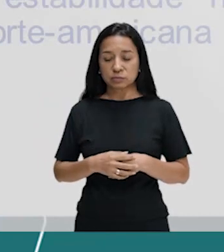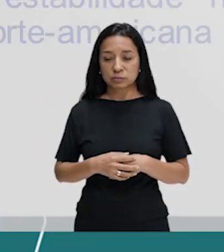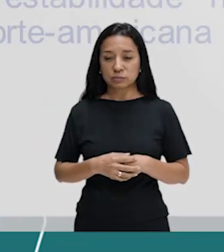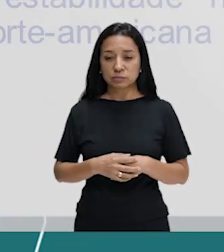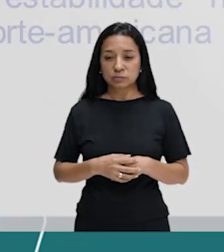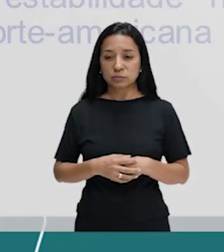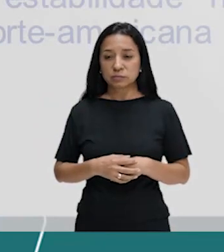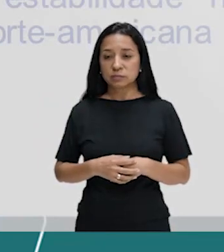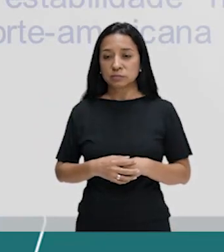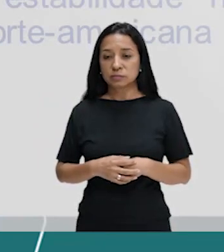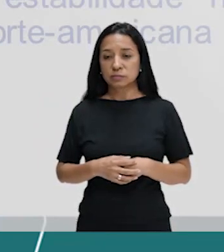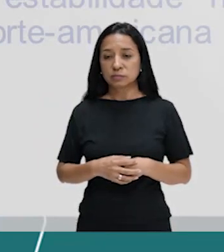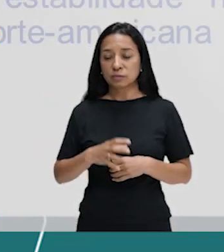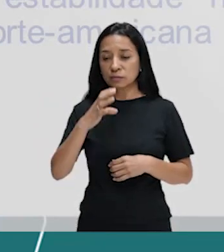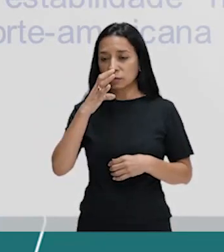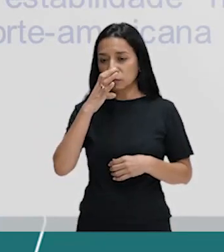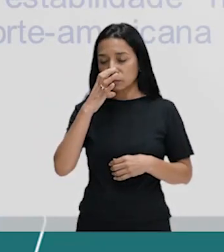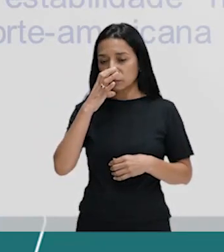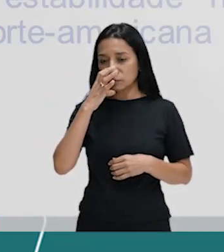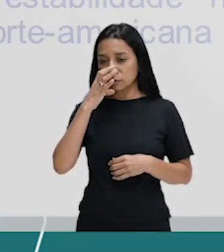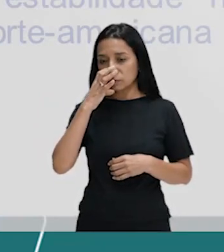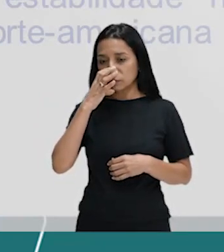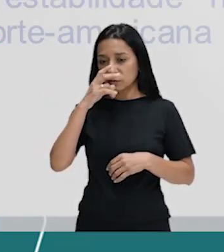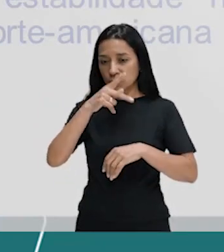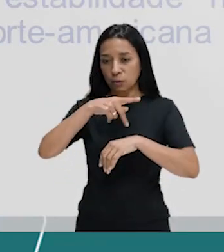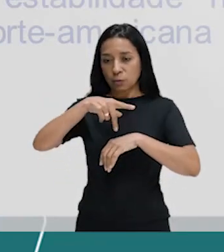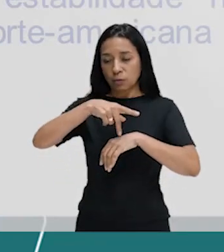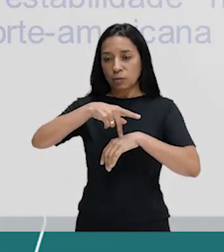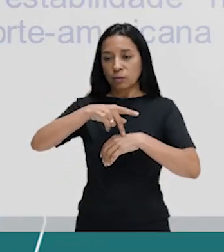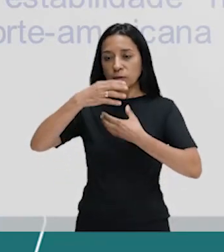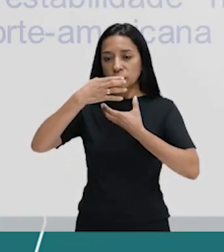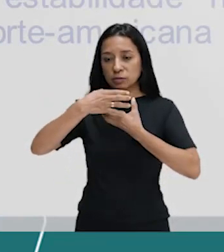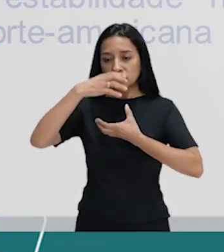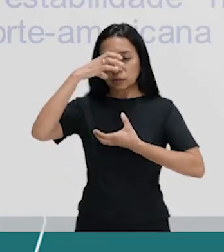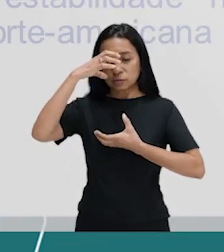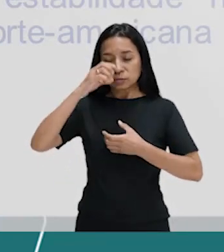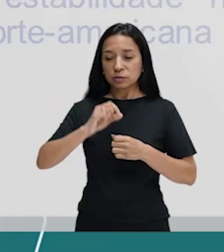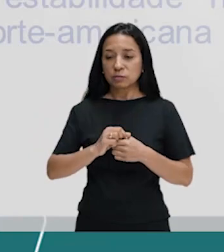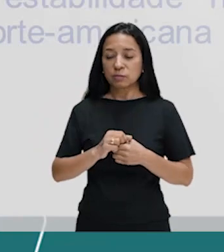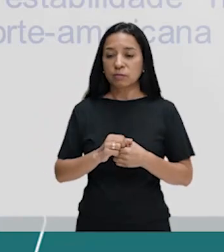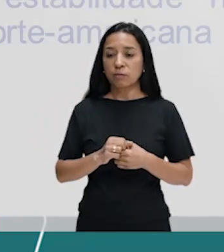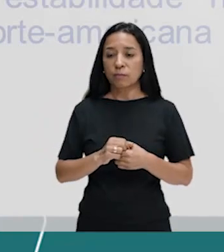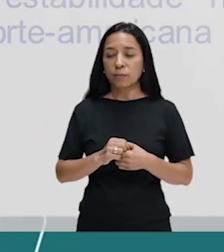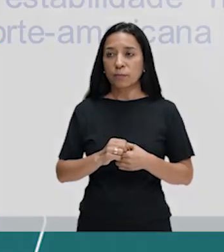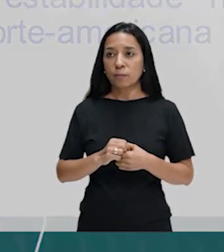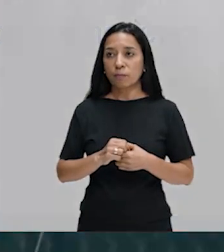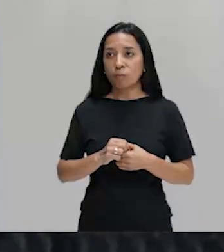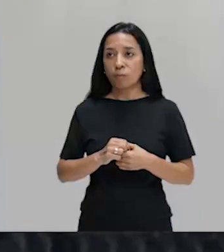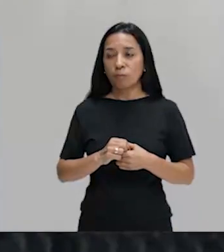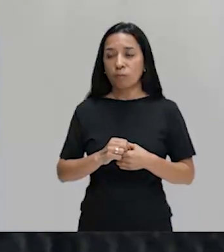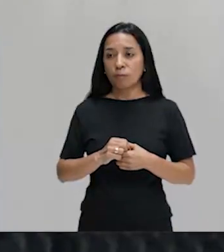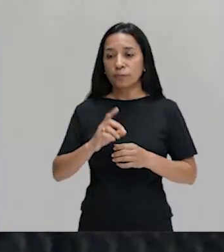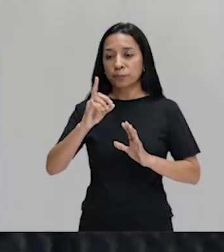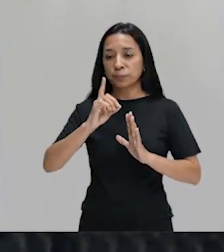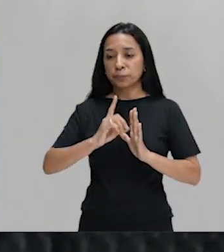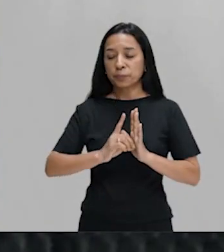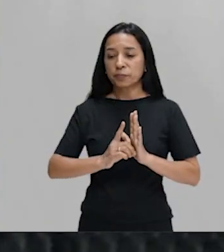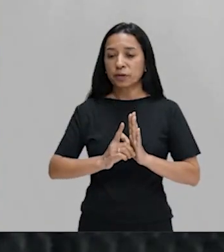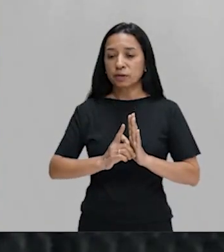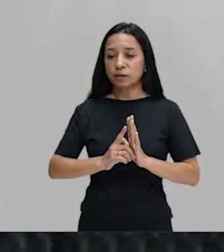2001. Observando que o Afeganistão, né, se nós observarmos o histórico, o Afeganistão, que ele, na década de